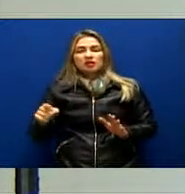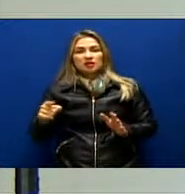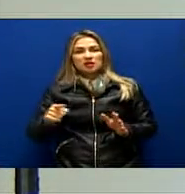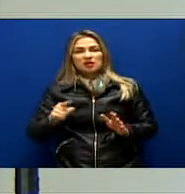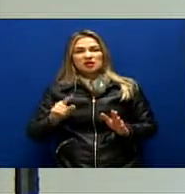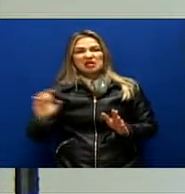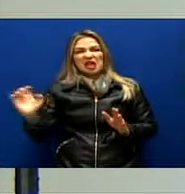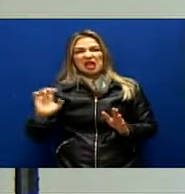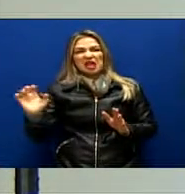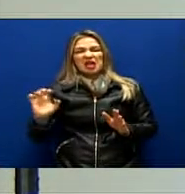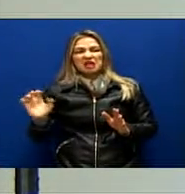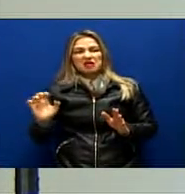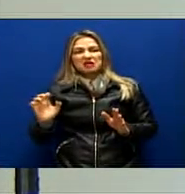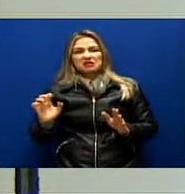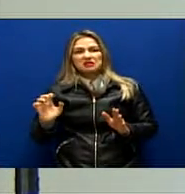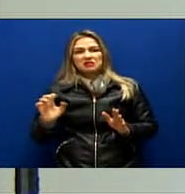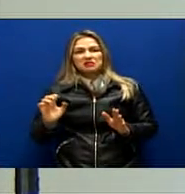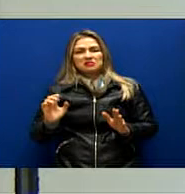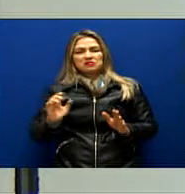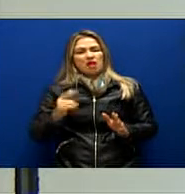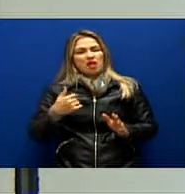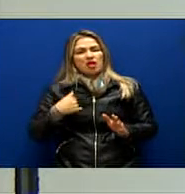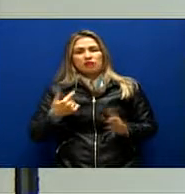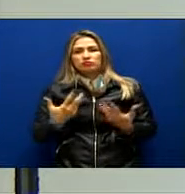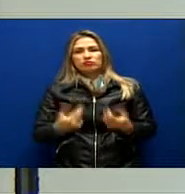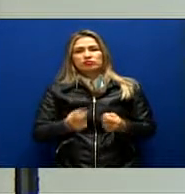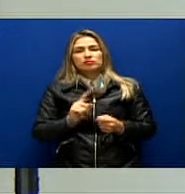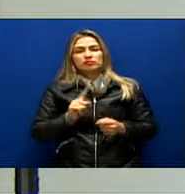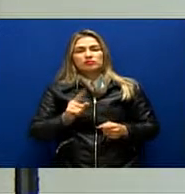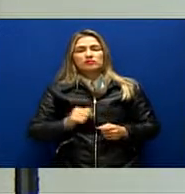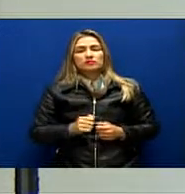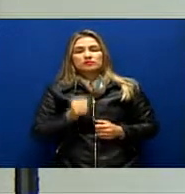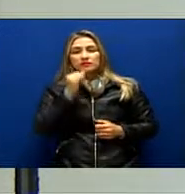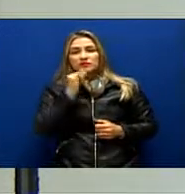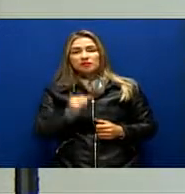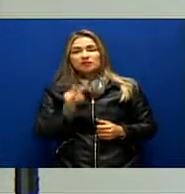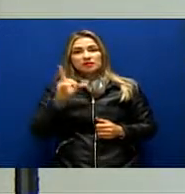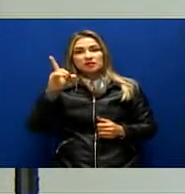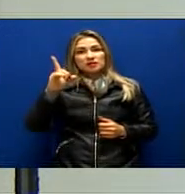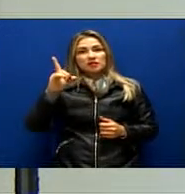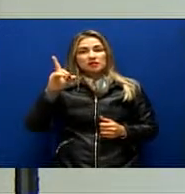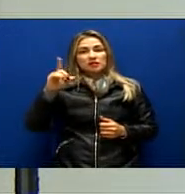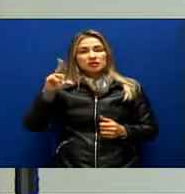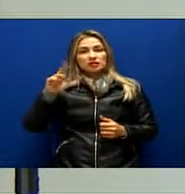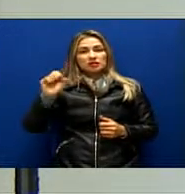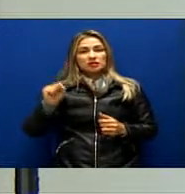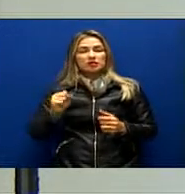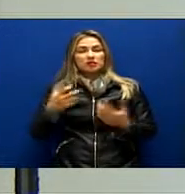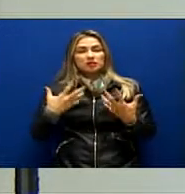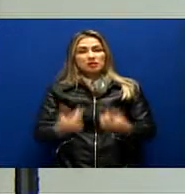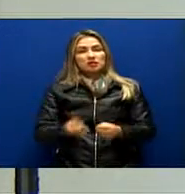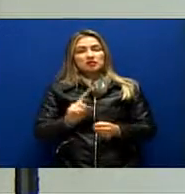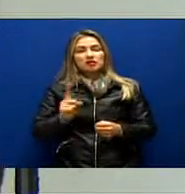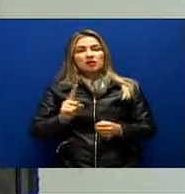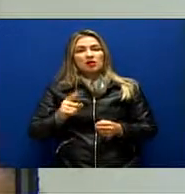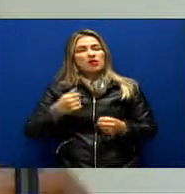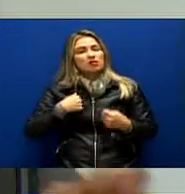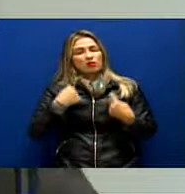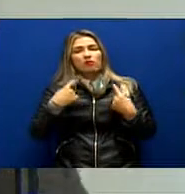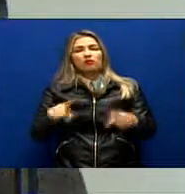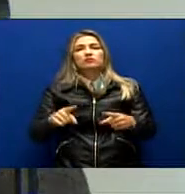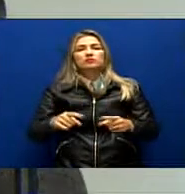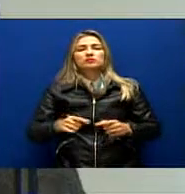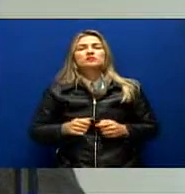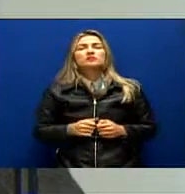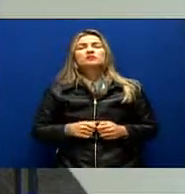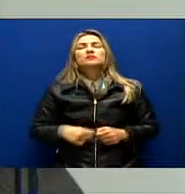é aprovada por Deus, eu me posiciono contrário, em primeiro lugar.